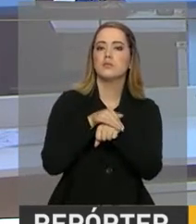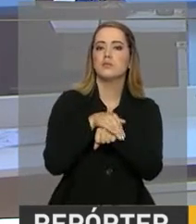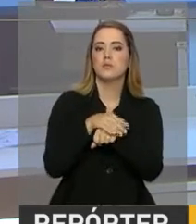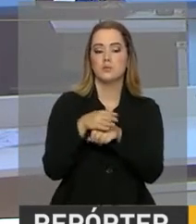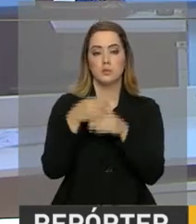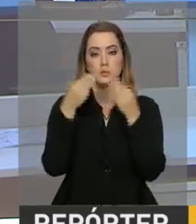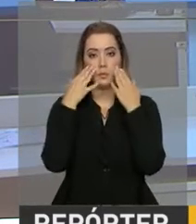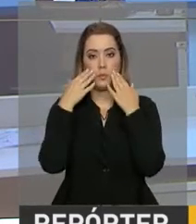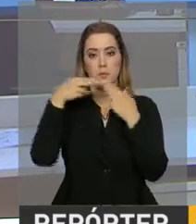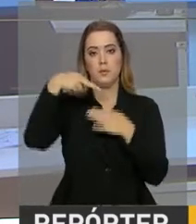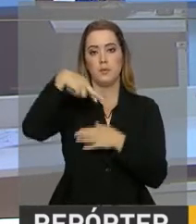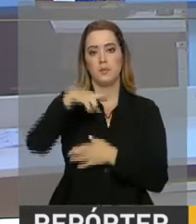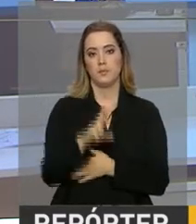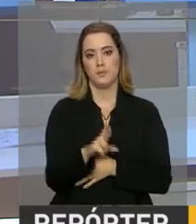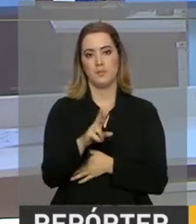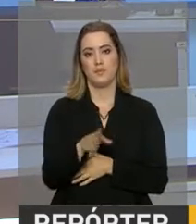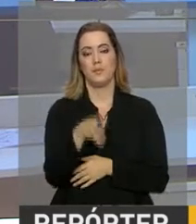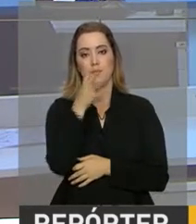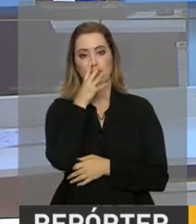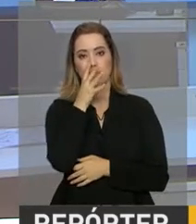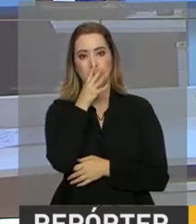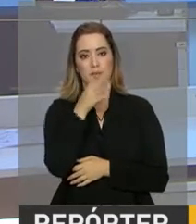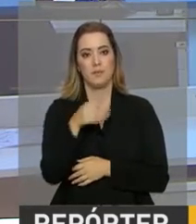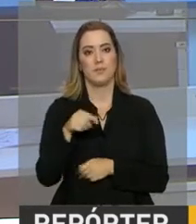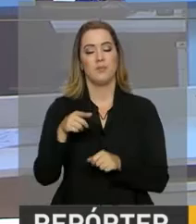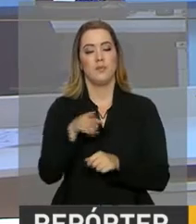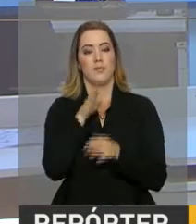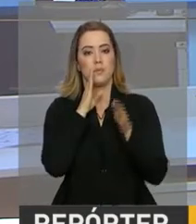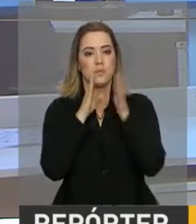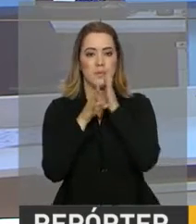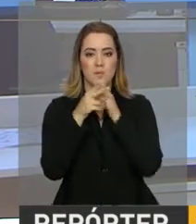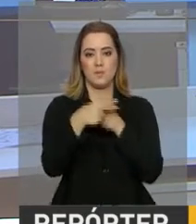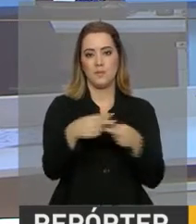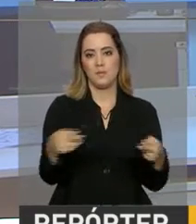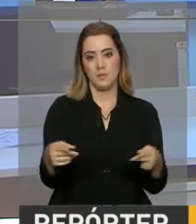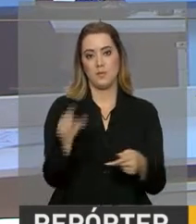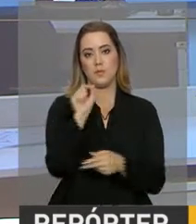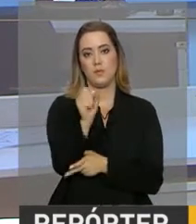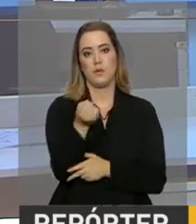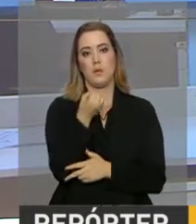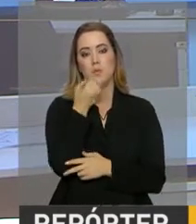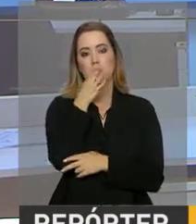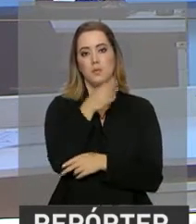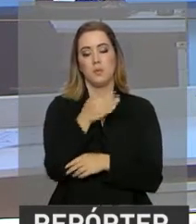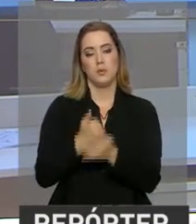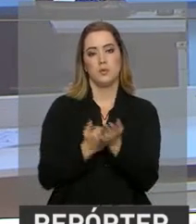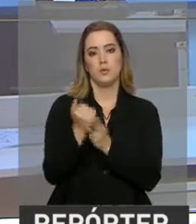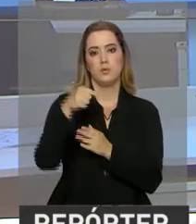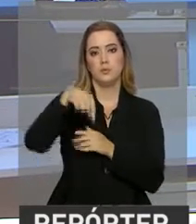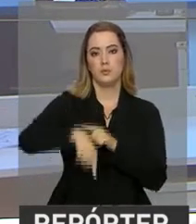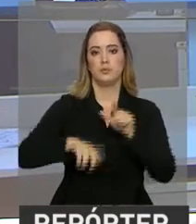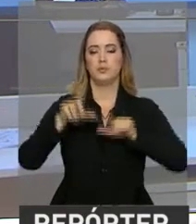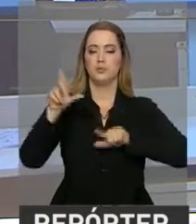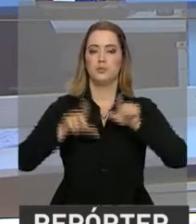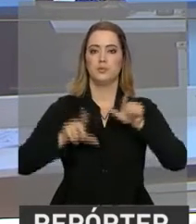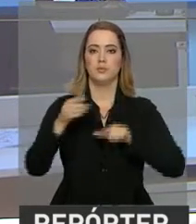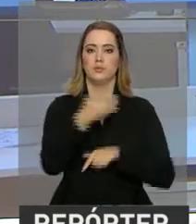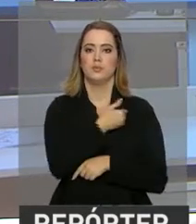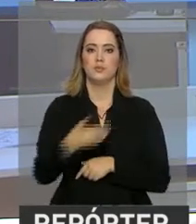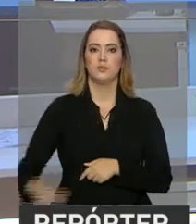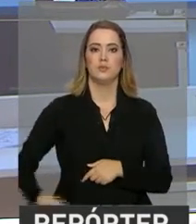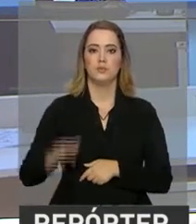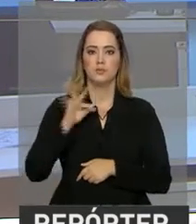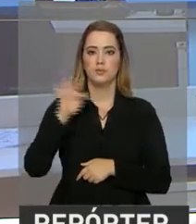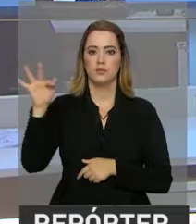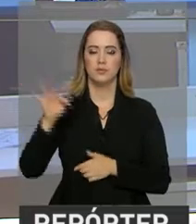próxima edição do repórter nbr acompanhe as novidades também nas nossas redes sociais continua com a gente aqui na nbr a tv